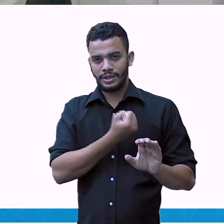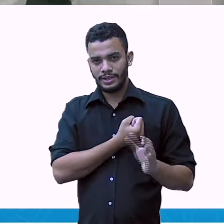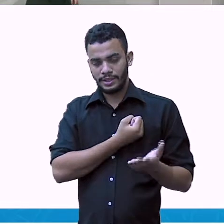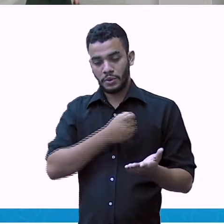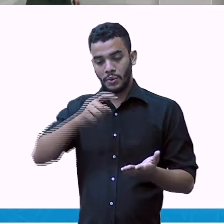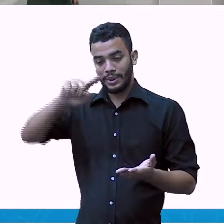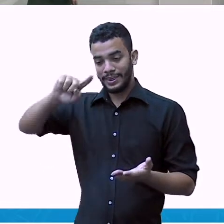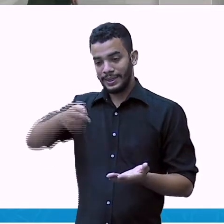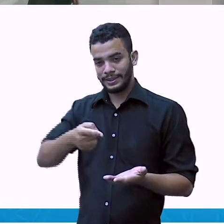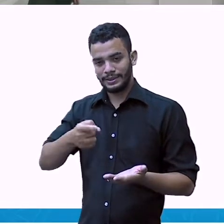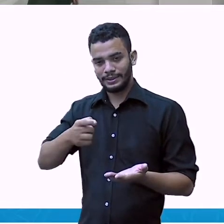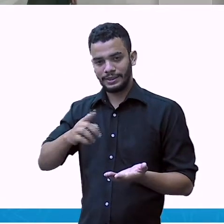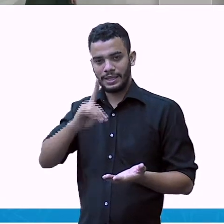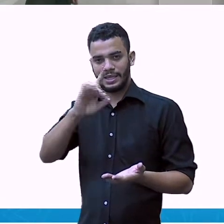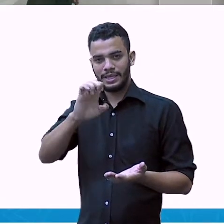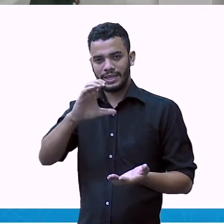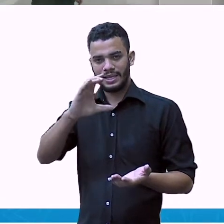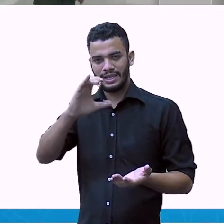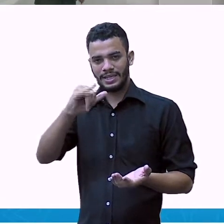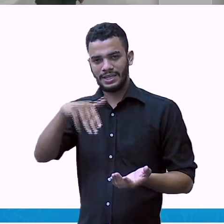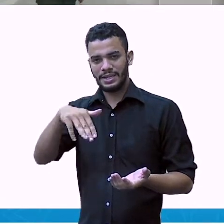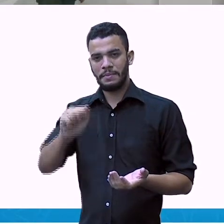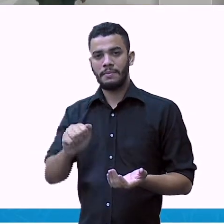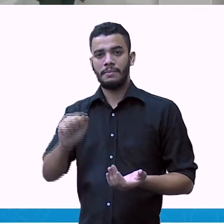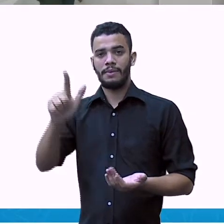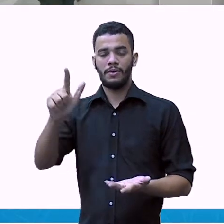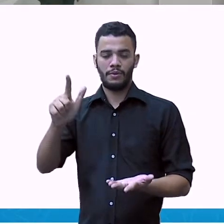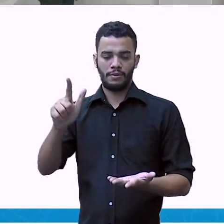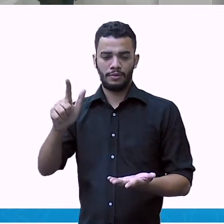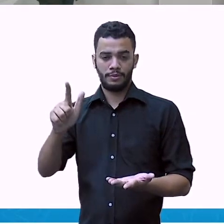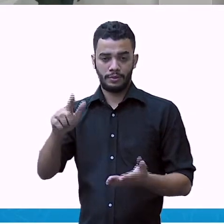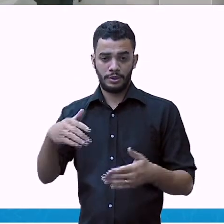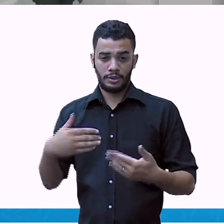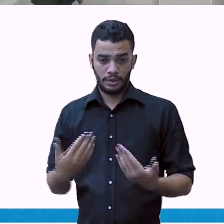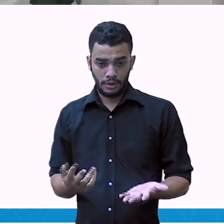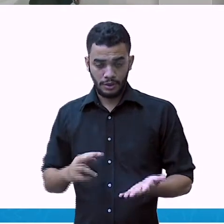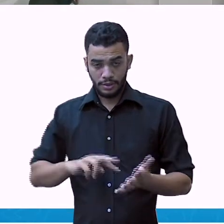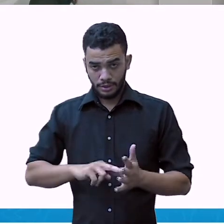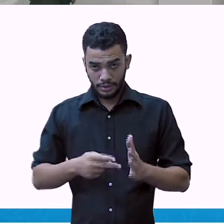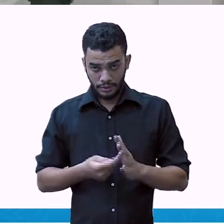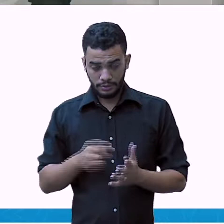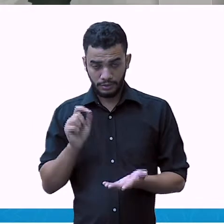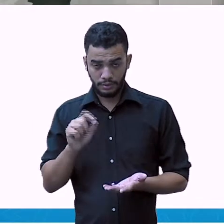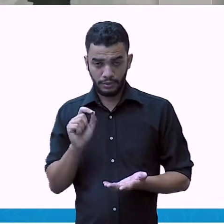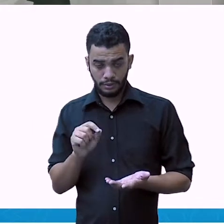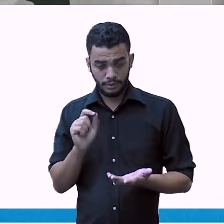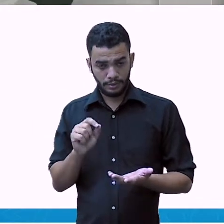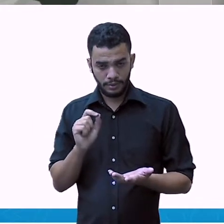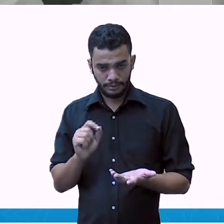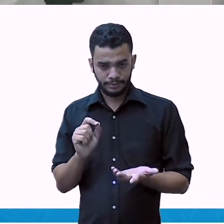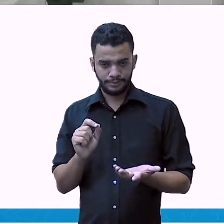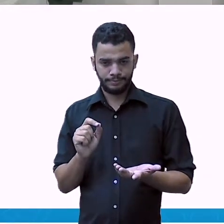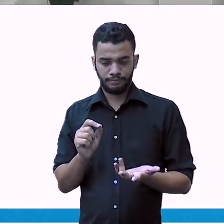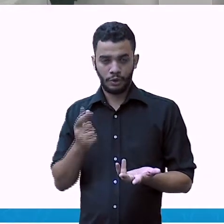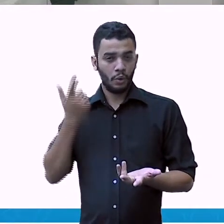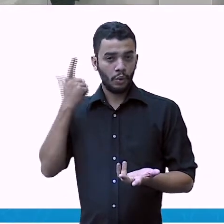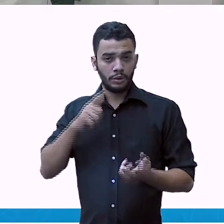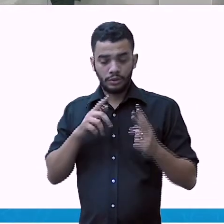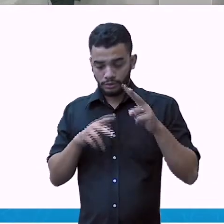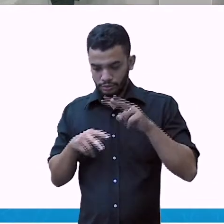ocupa um lugar? Com os números decimais, é a mesma forma. Nós conseguimos fazer a sua leitura